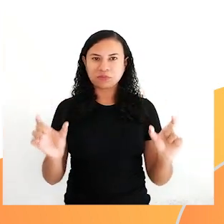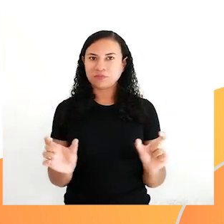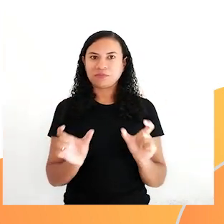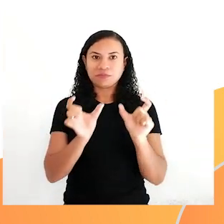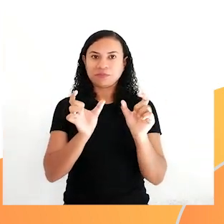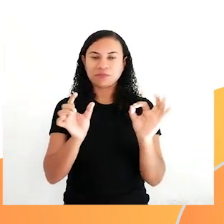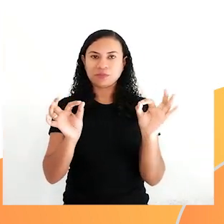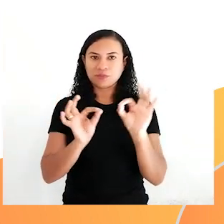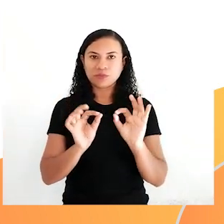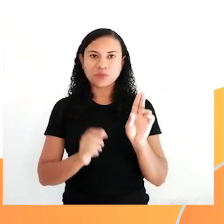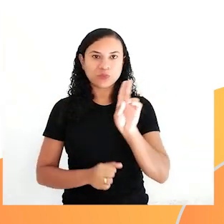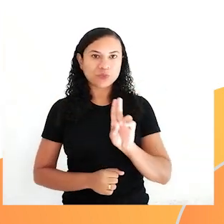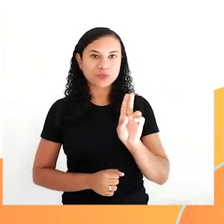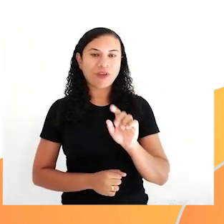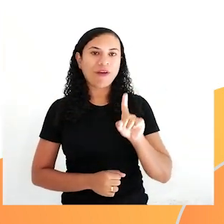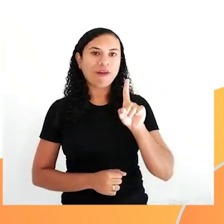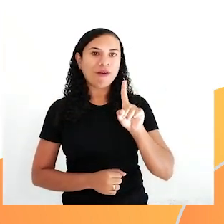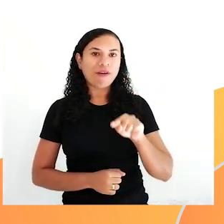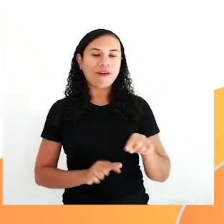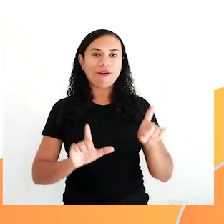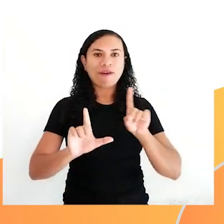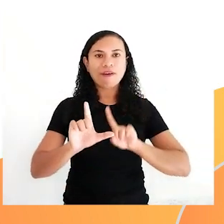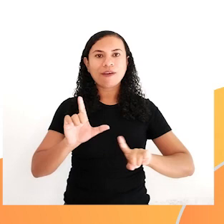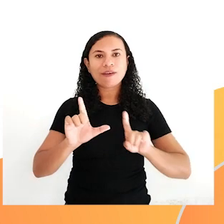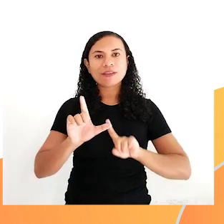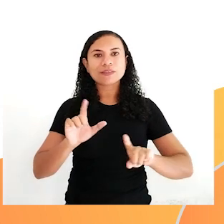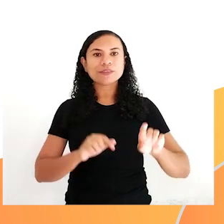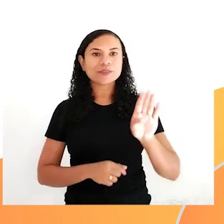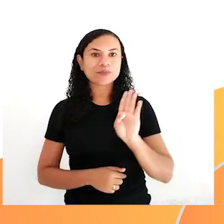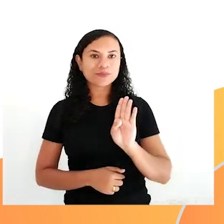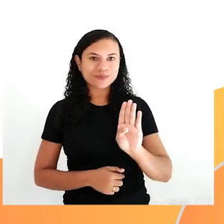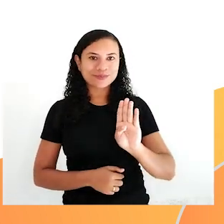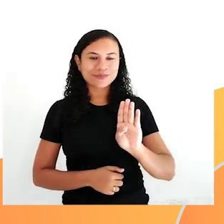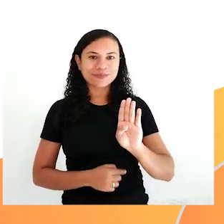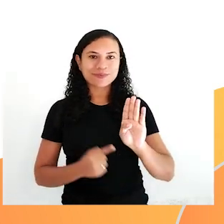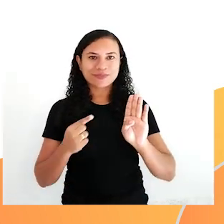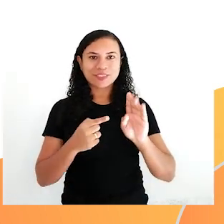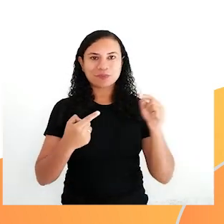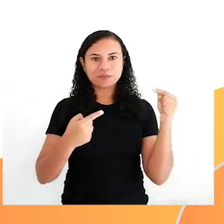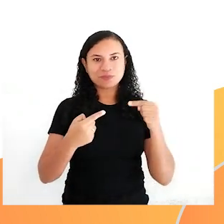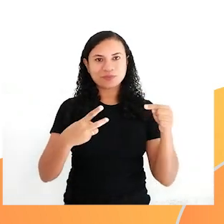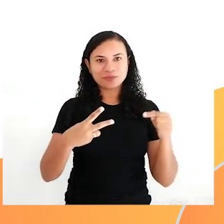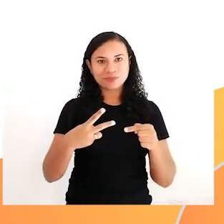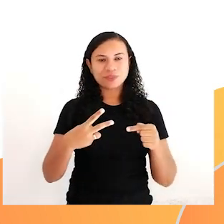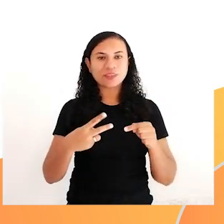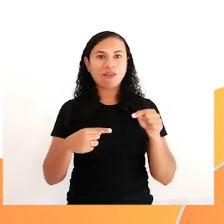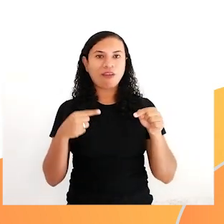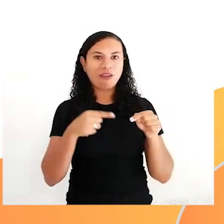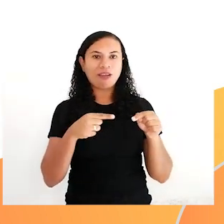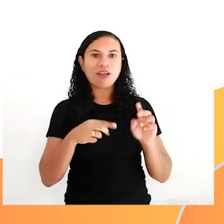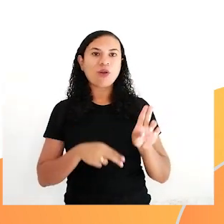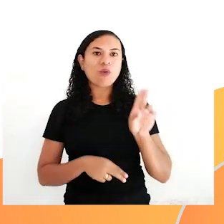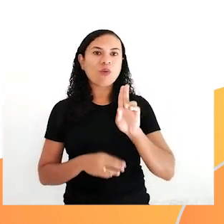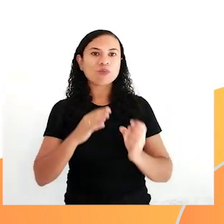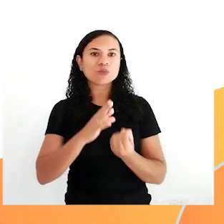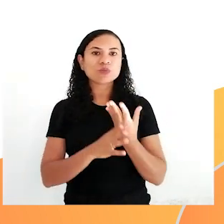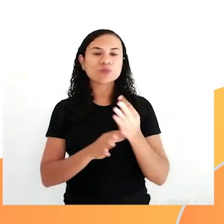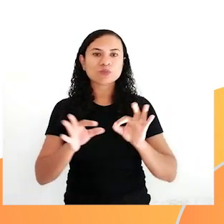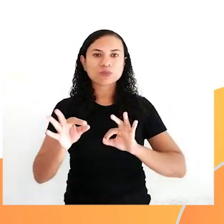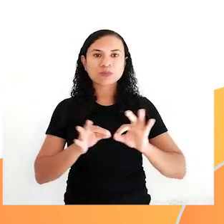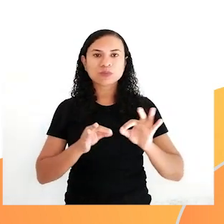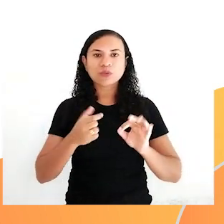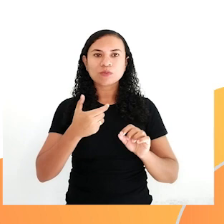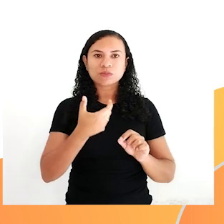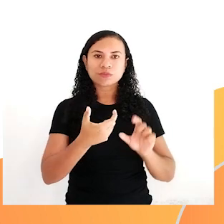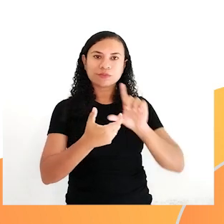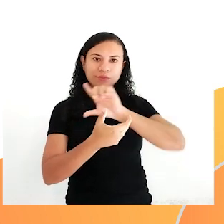formadas por derivação parassintética é a letra B, destemer e desemprego, que são formadas pelos processos